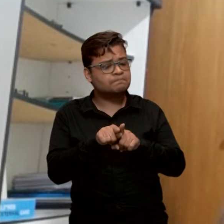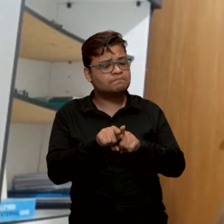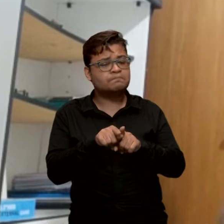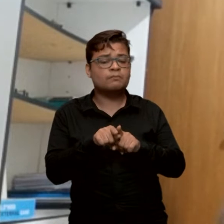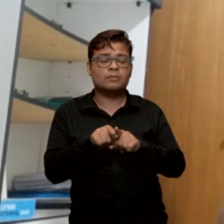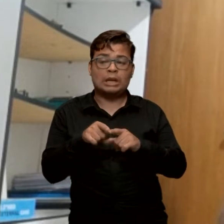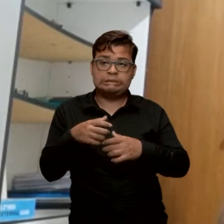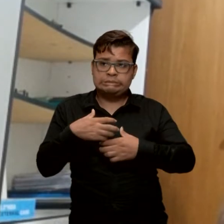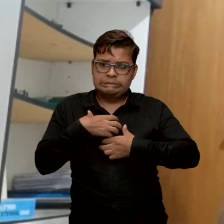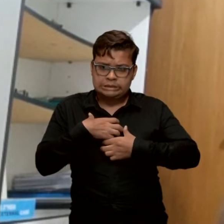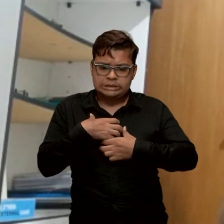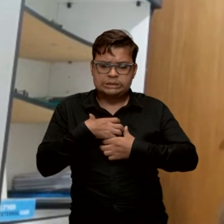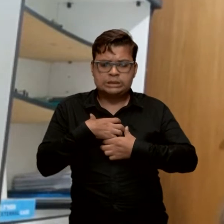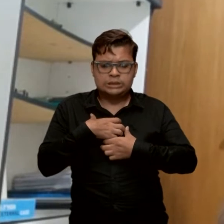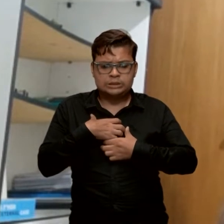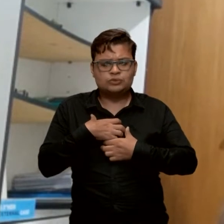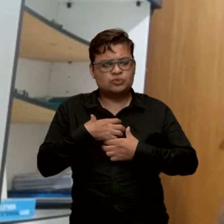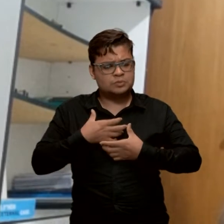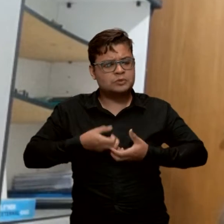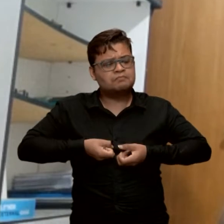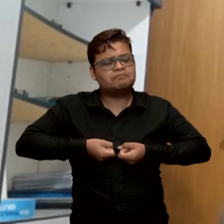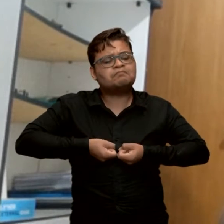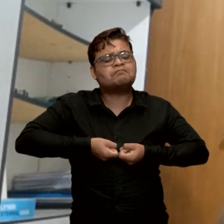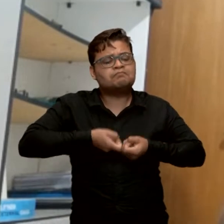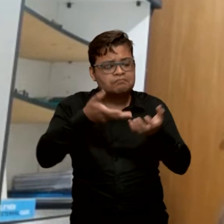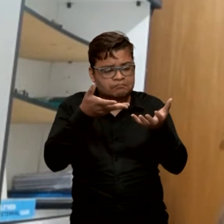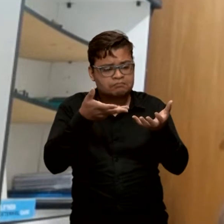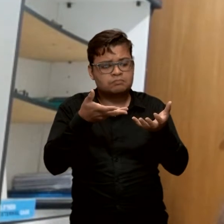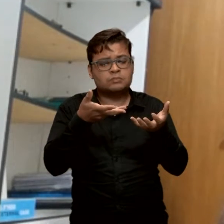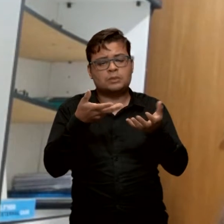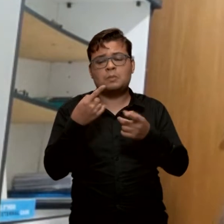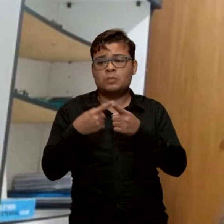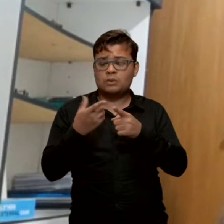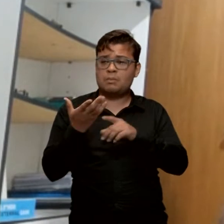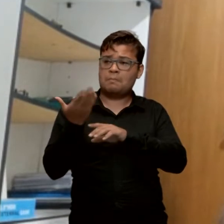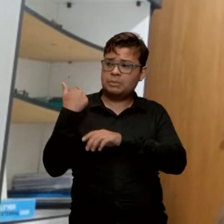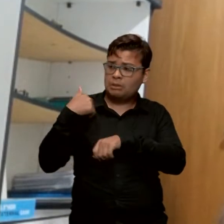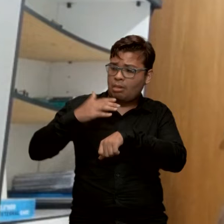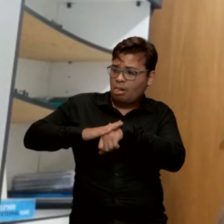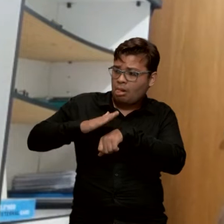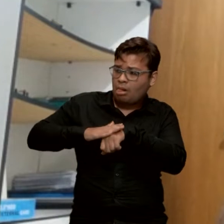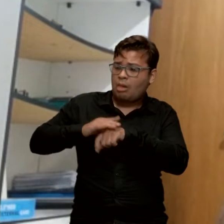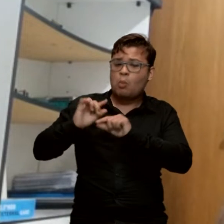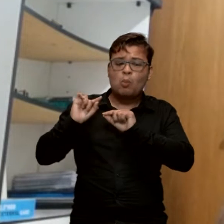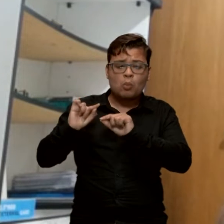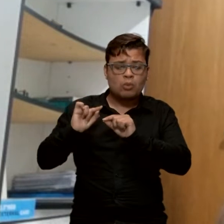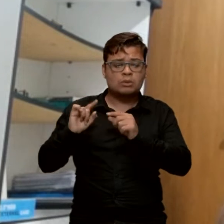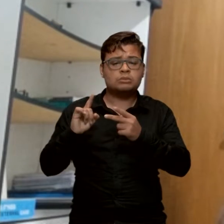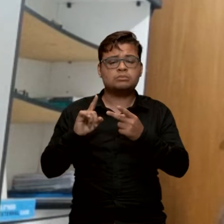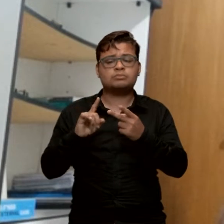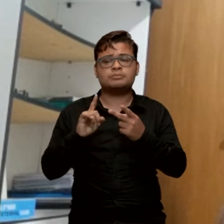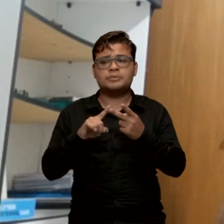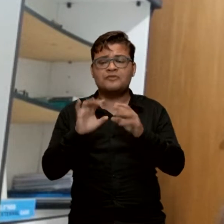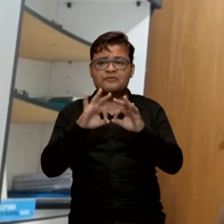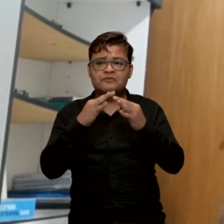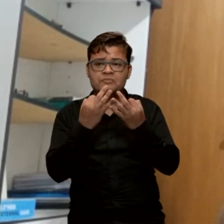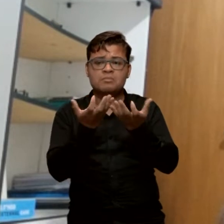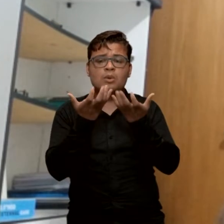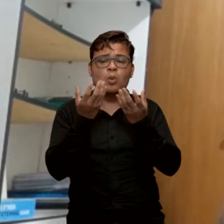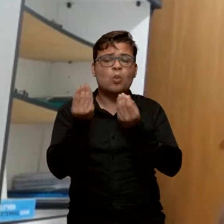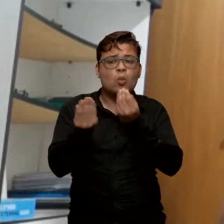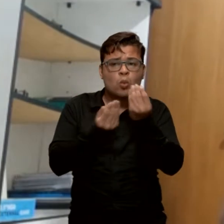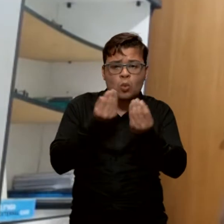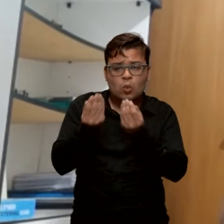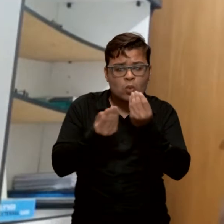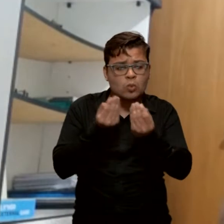seu sentimento em relação ao que ele fez, ao que ele praticou, ao que ele quer para a sua família e principalmente